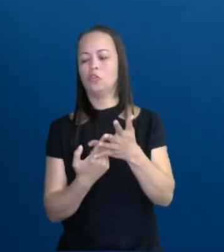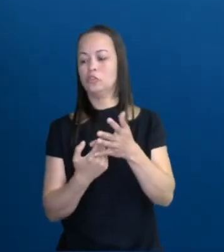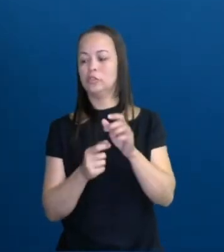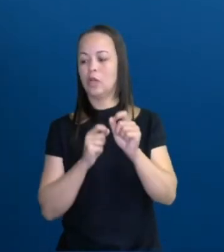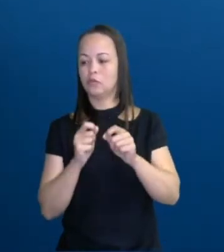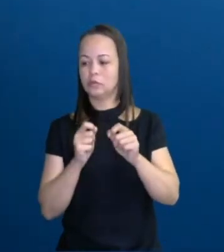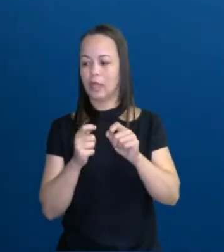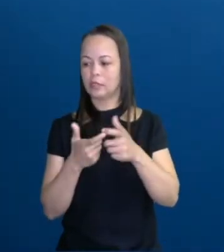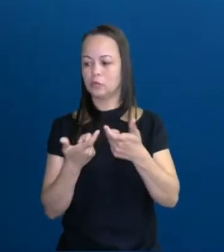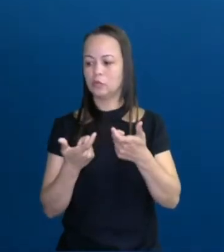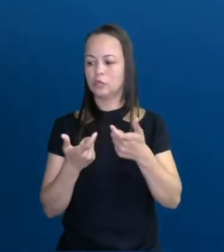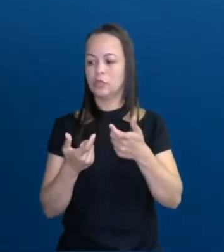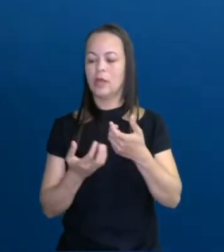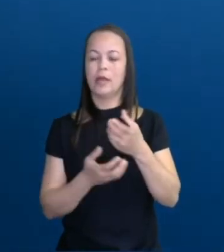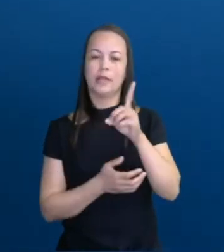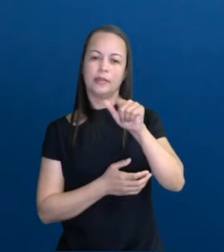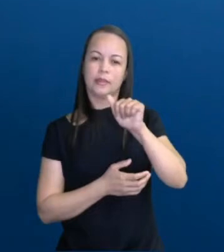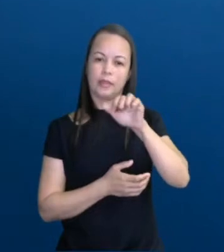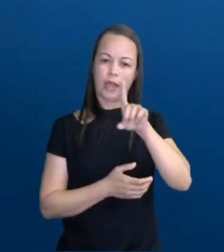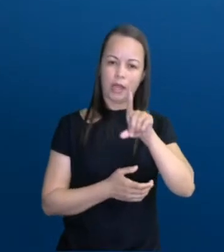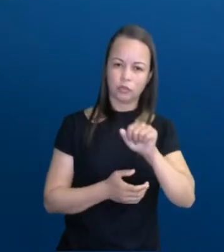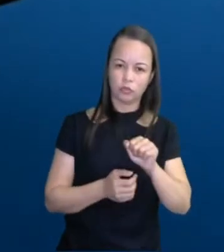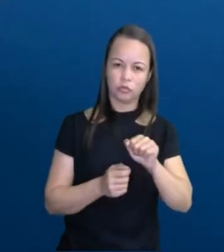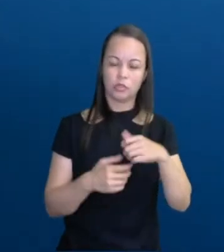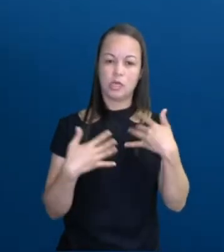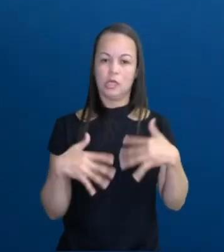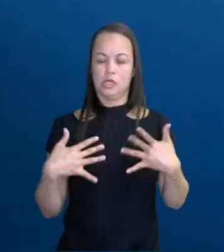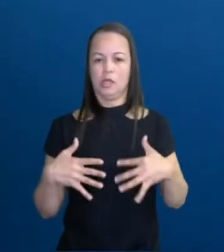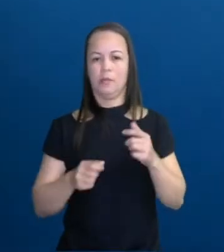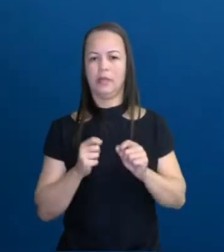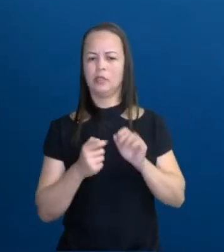o quê? Quem mostra, mostra alguma